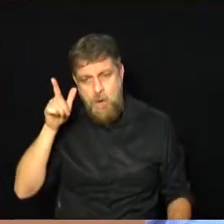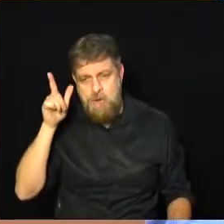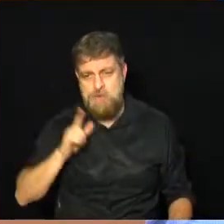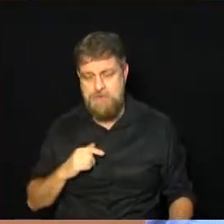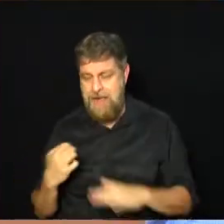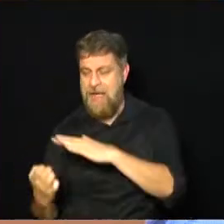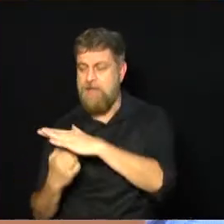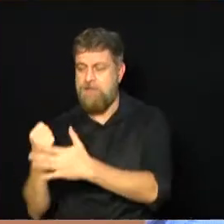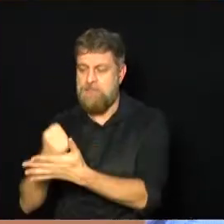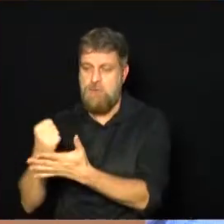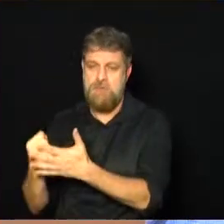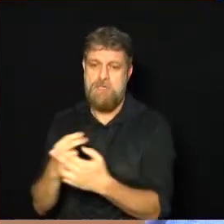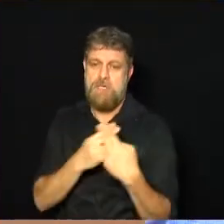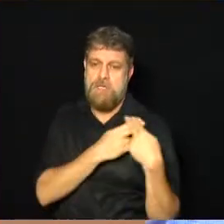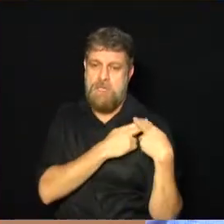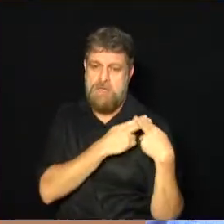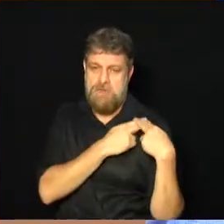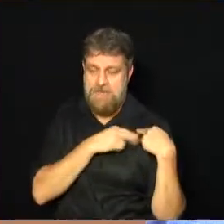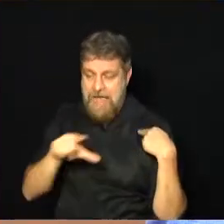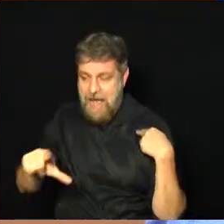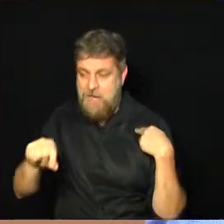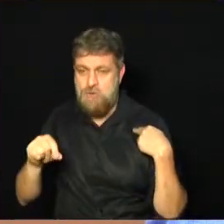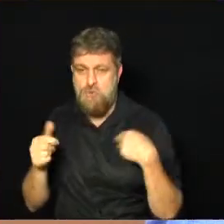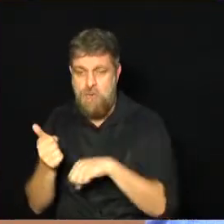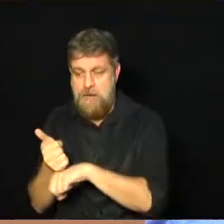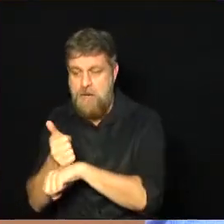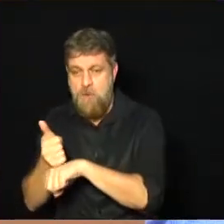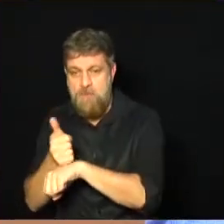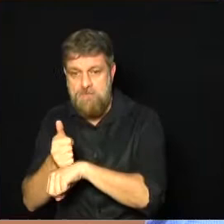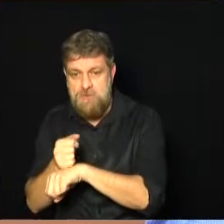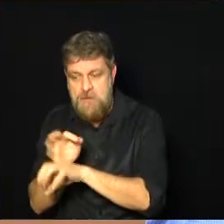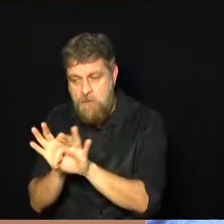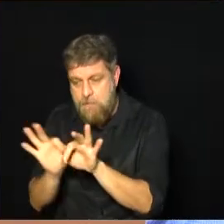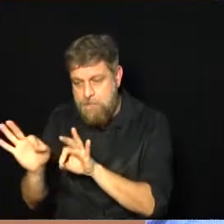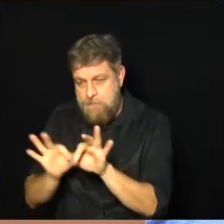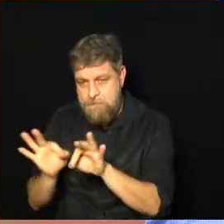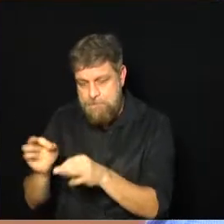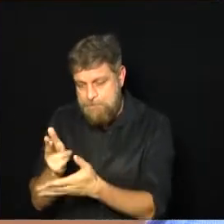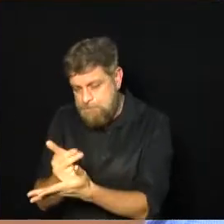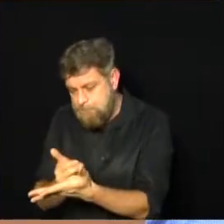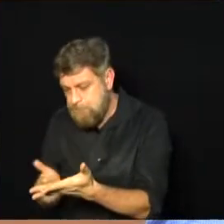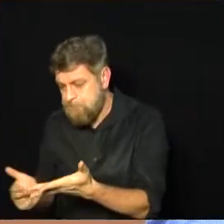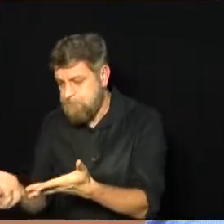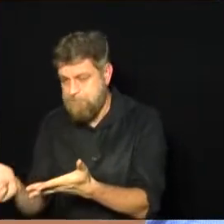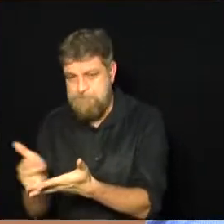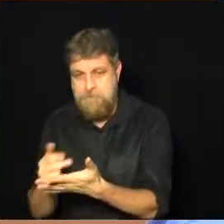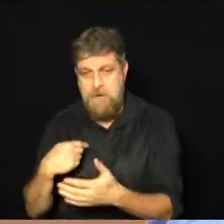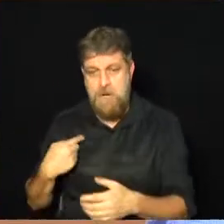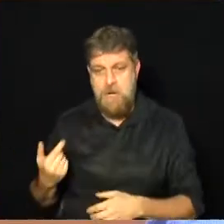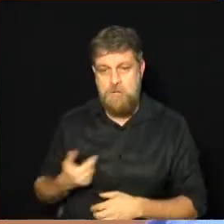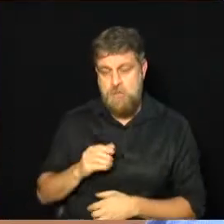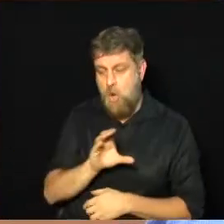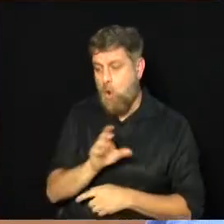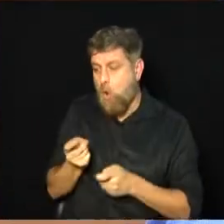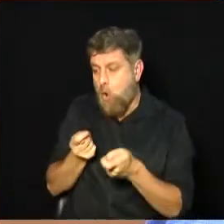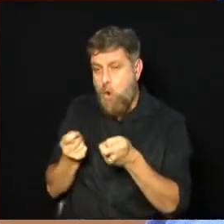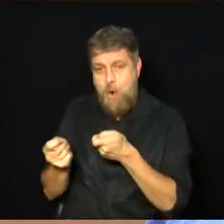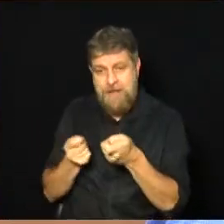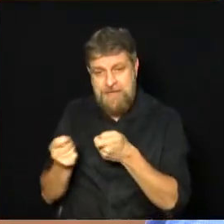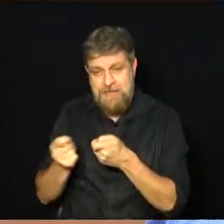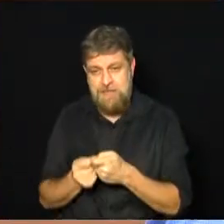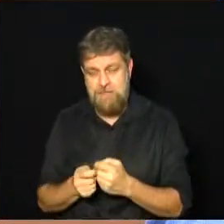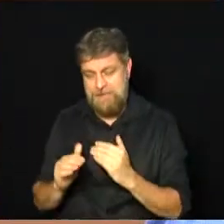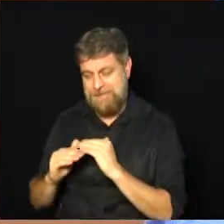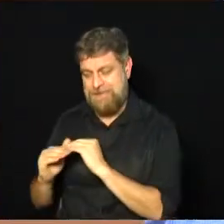né? Escolher projetista, nós tentamos coordenar os projetos para que eles tivessem o mesmo grau